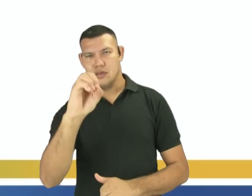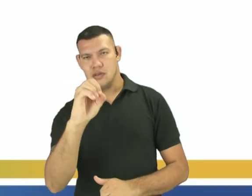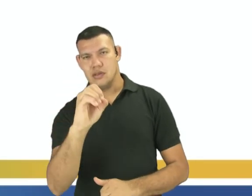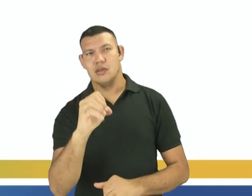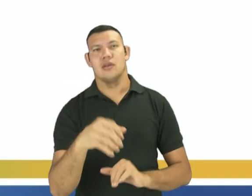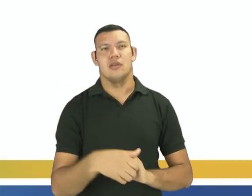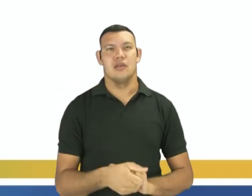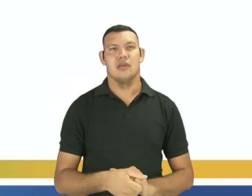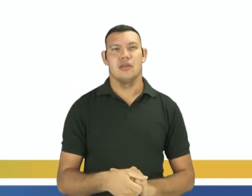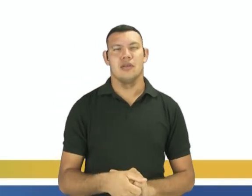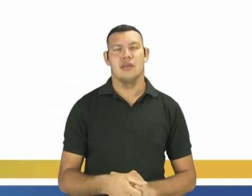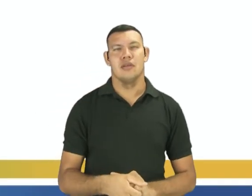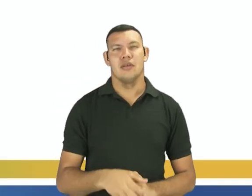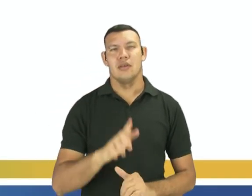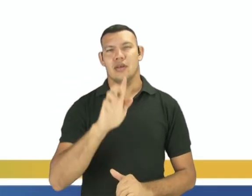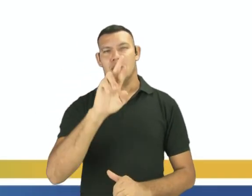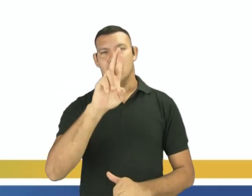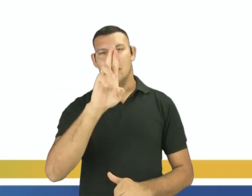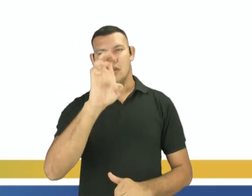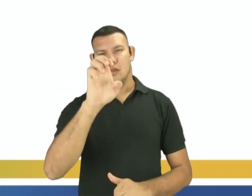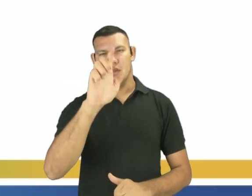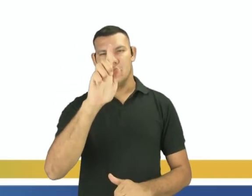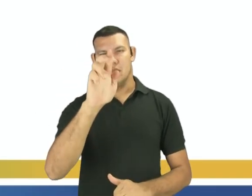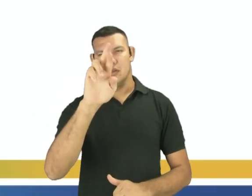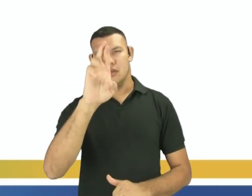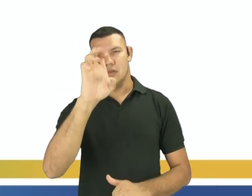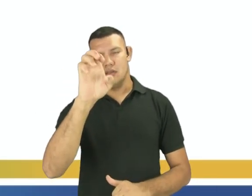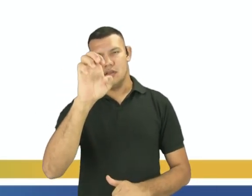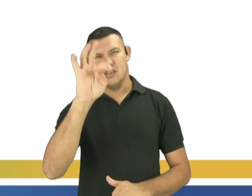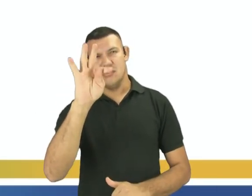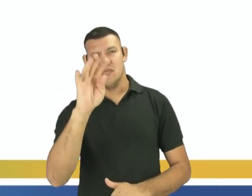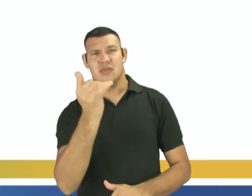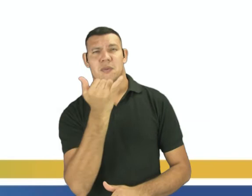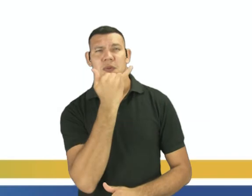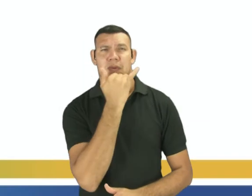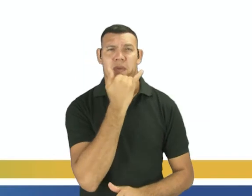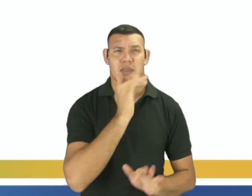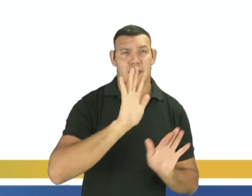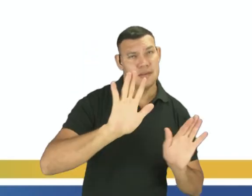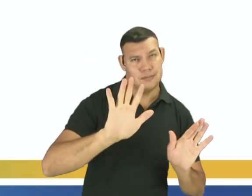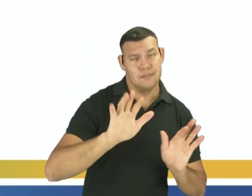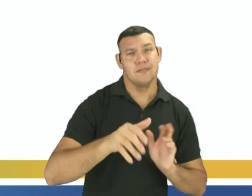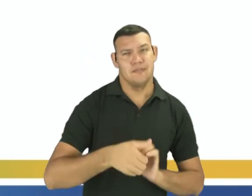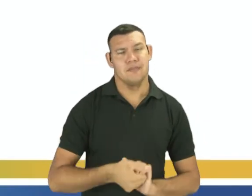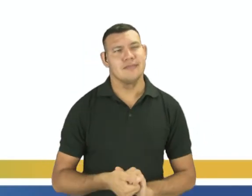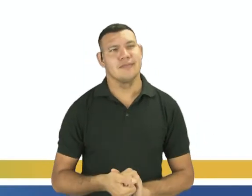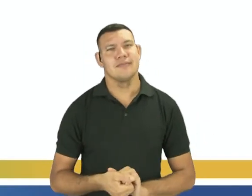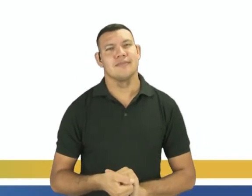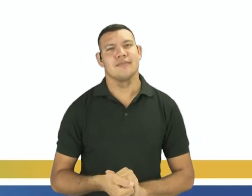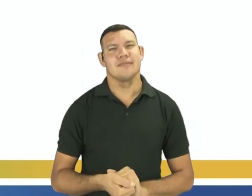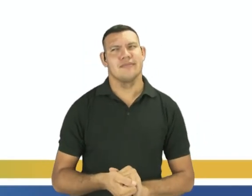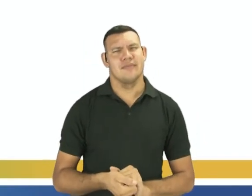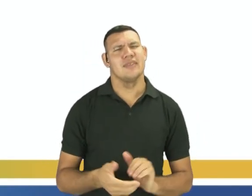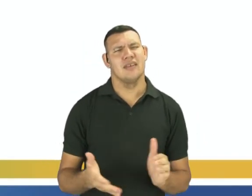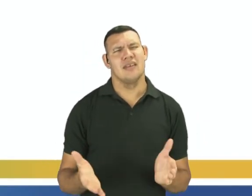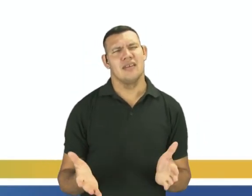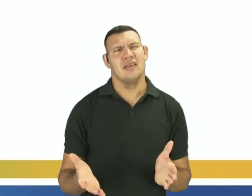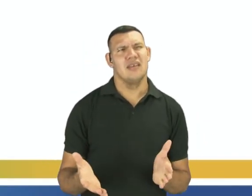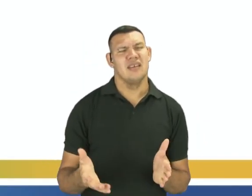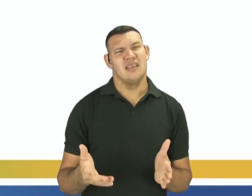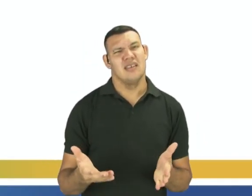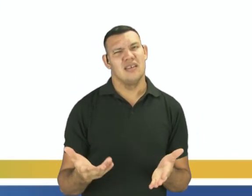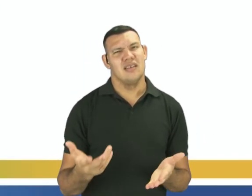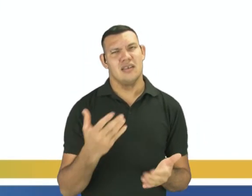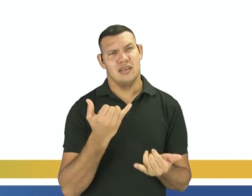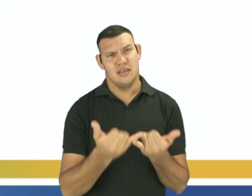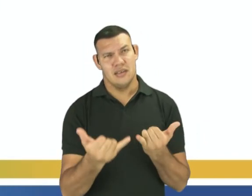regret é sentir, tipo, eu sinto muito, tipo de sorry, tá? O regret tem esse sentido, mesma coisa de sorry, de